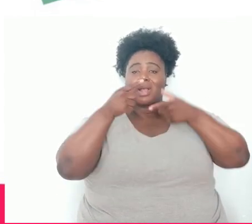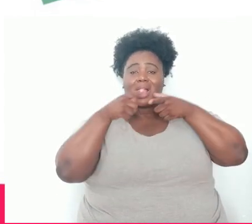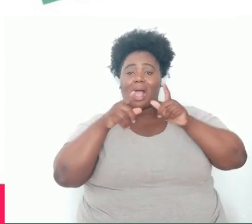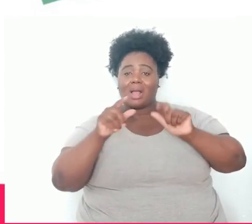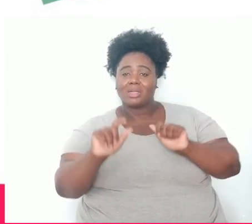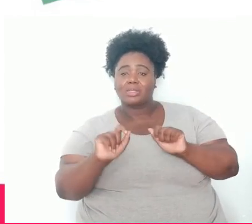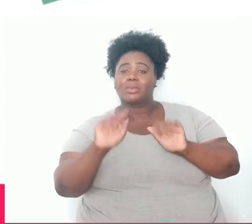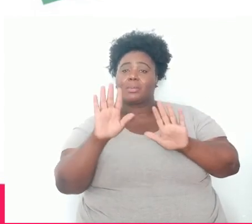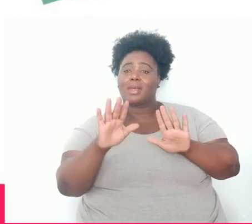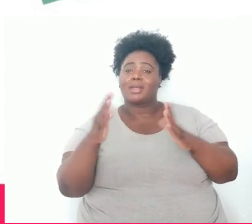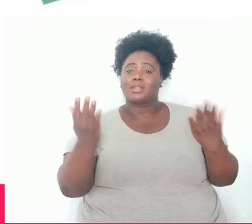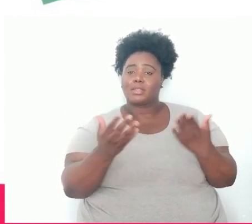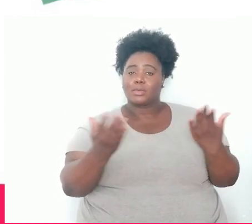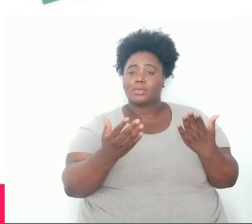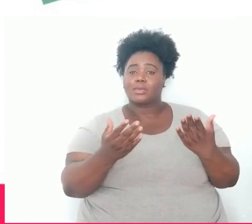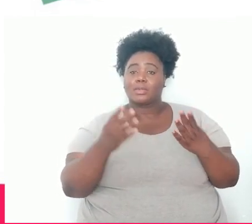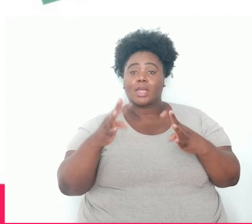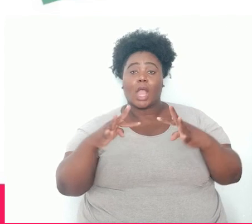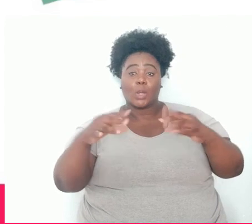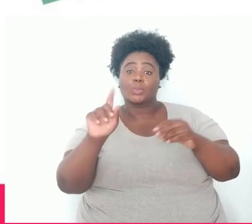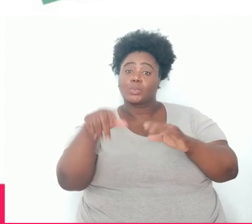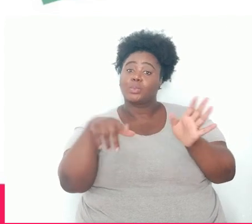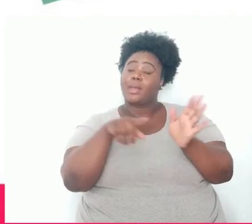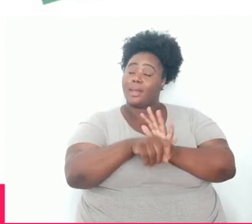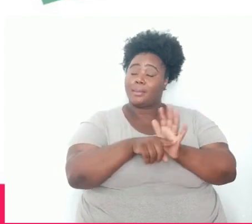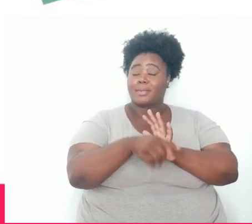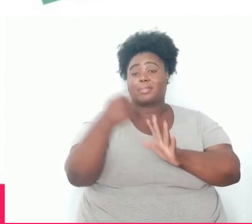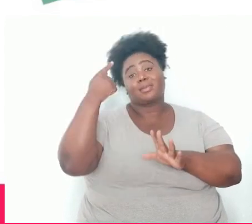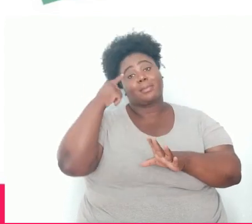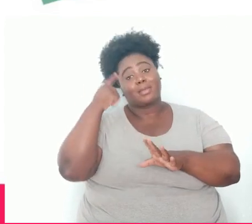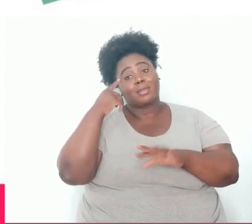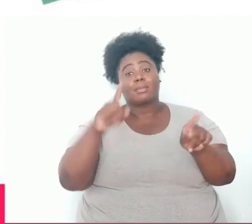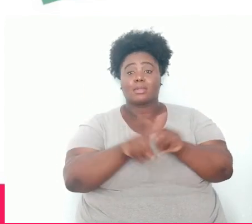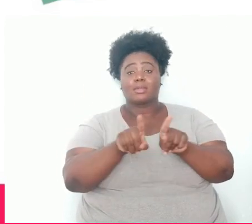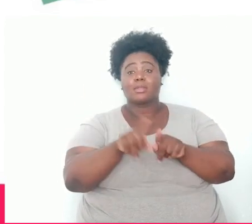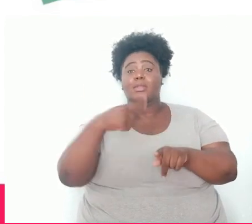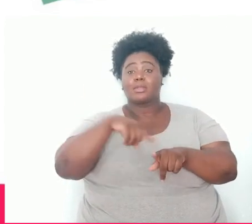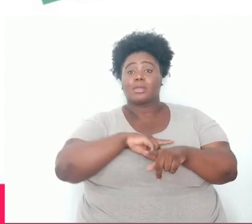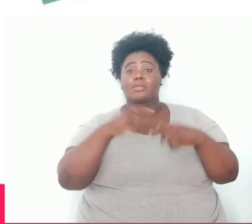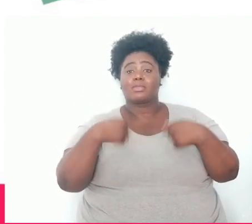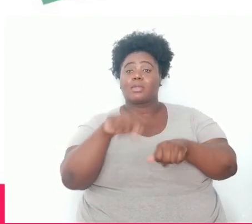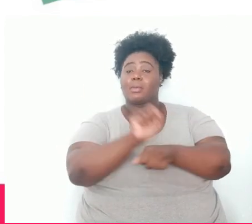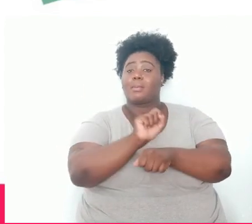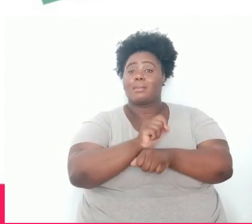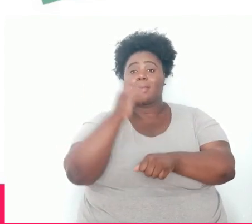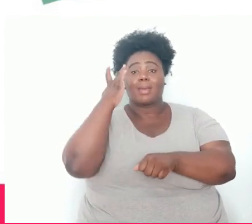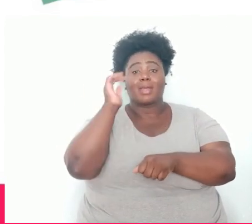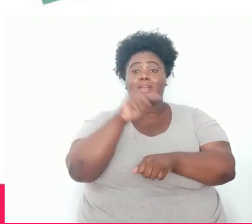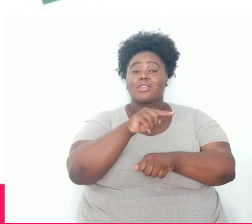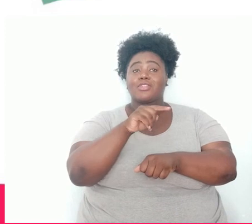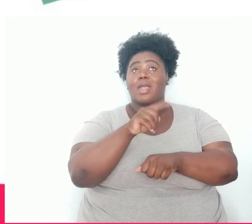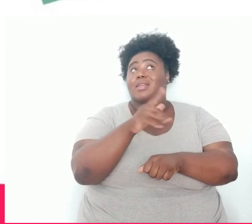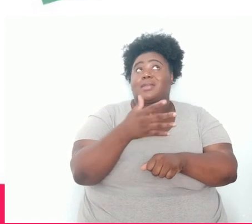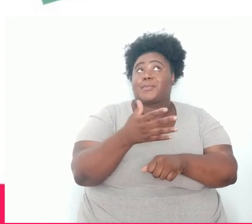essas linguagens mais contemporâneas. Isso tudo é sobre pesquisa e pensamento. A gente tem que parar de achar que a arte é aquilo